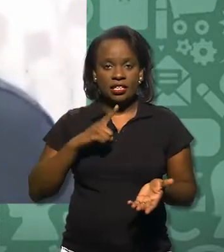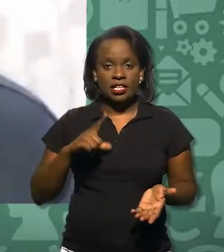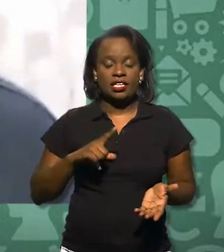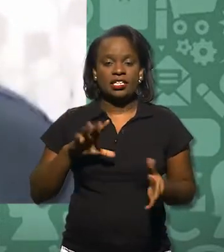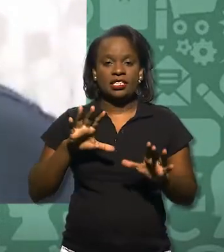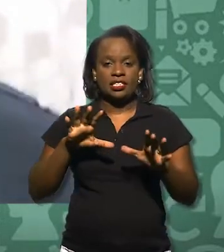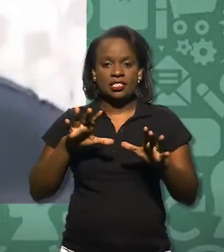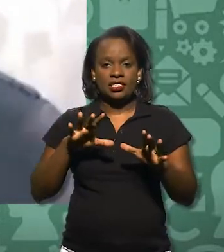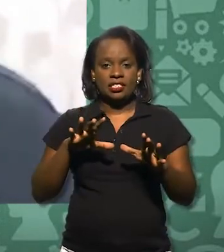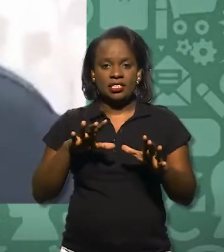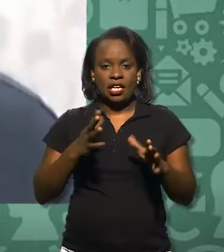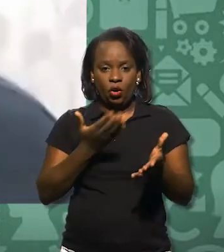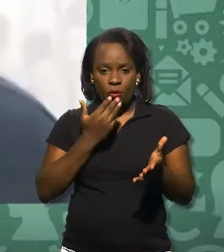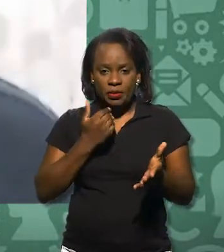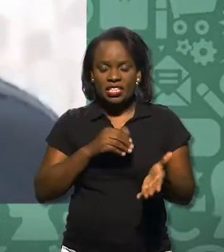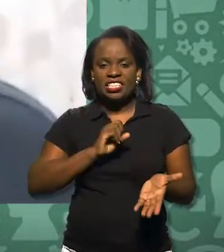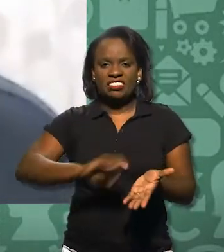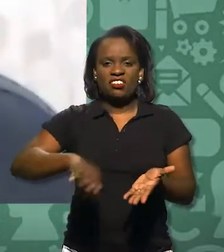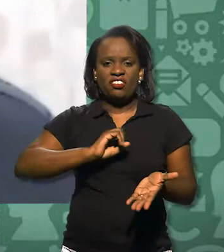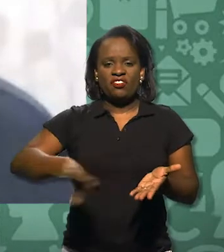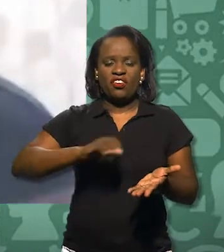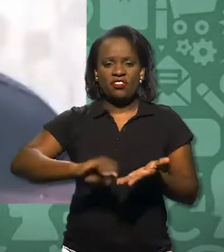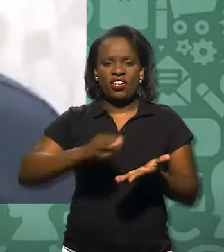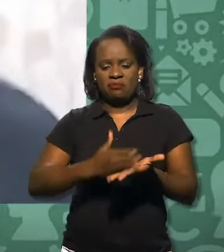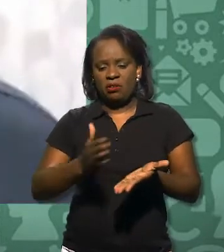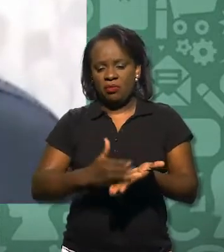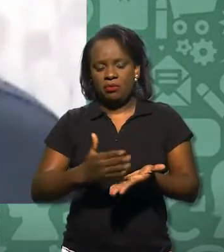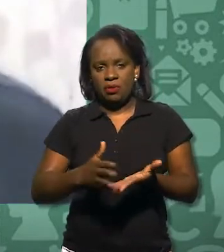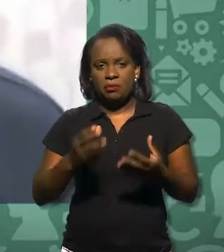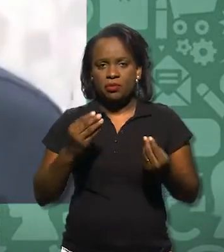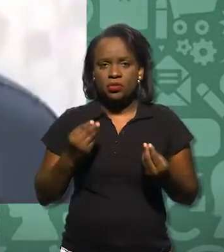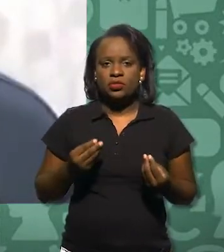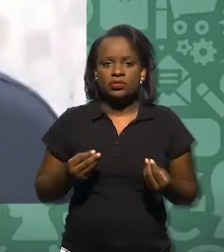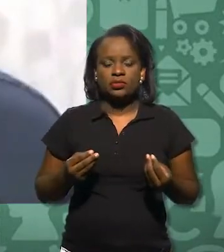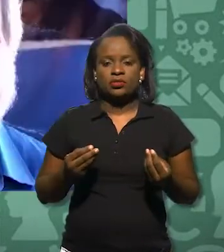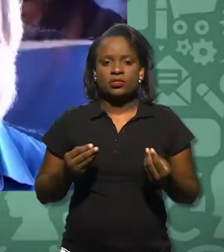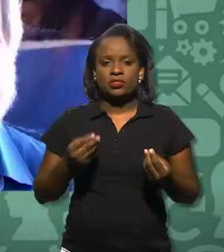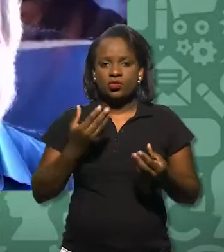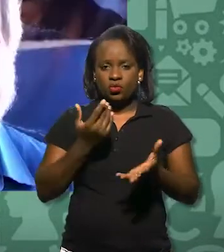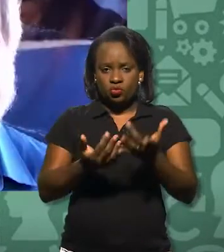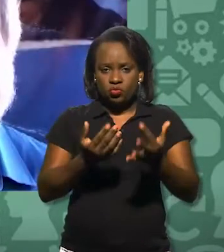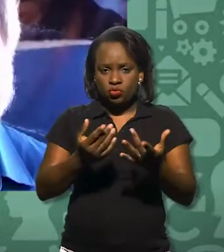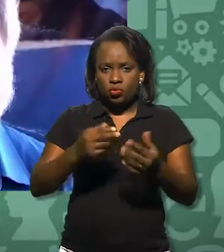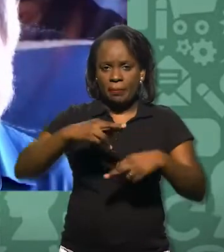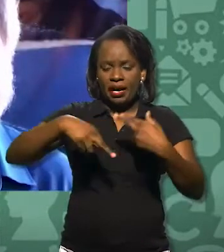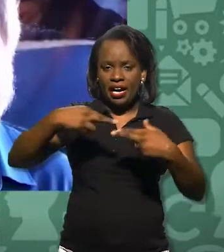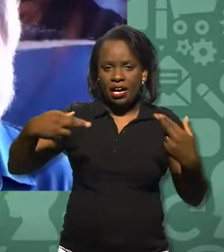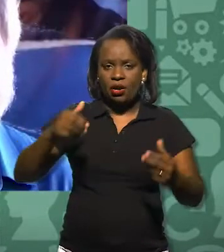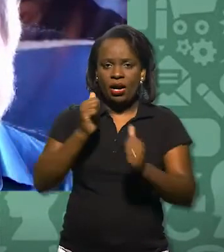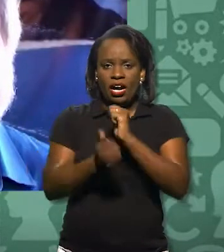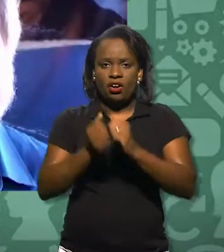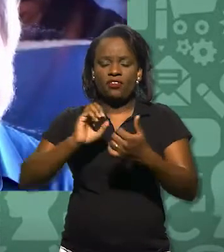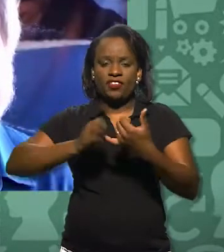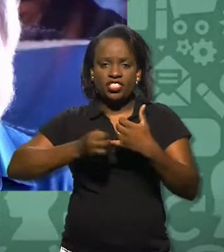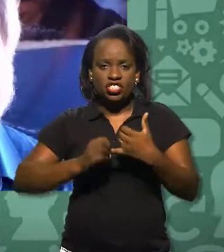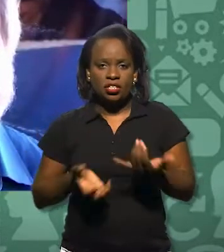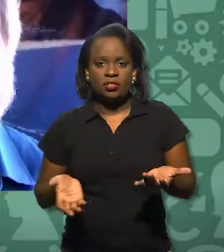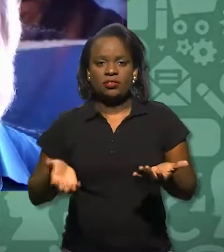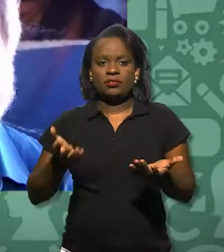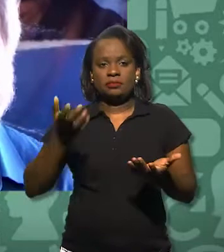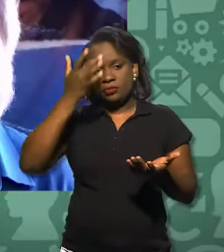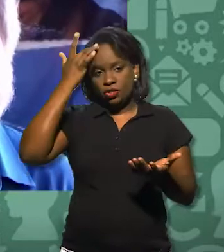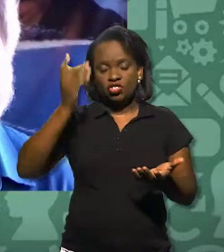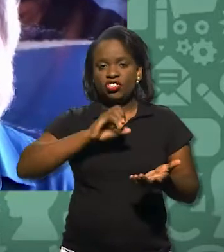a gente tinha na parte do alimento sendo descartado no lixo, muito alimento cozido, macarrão, arroz, feijão, ou